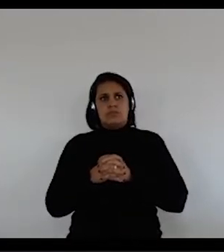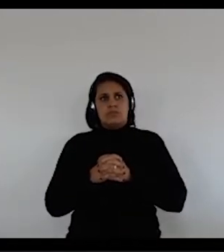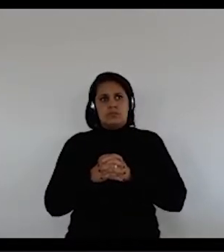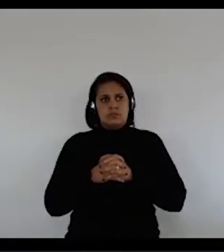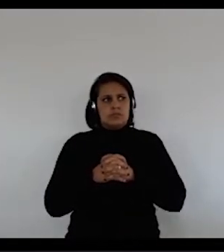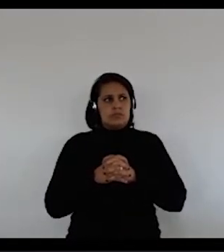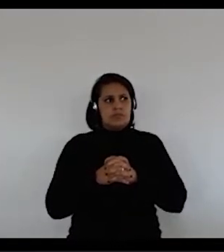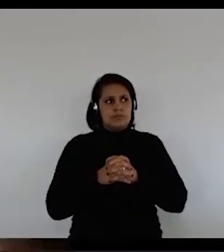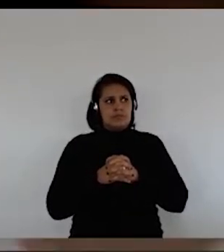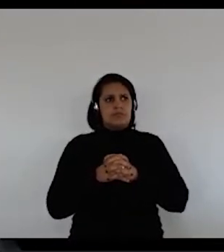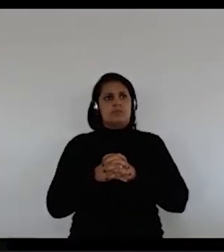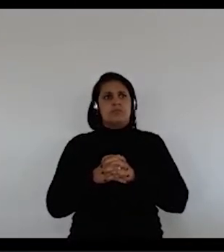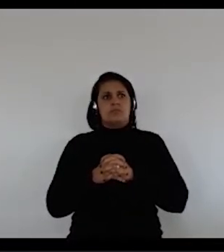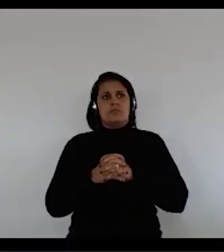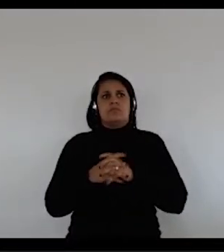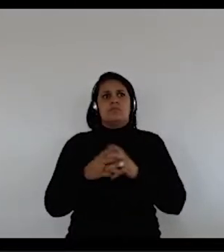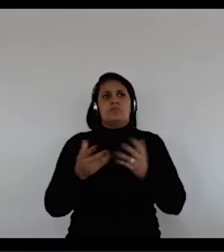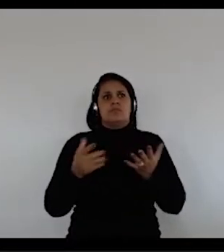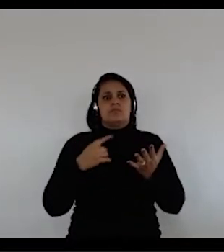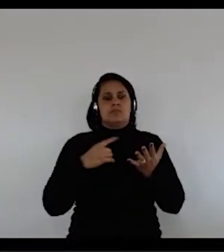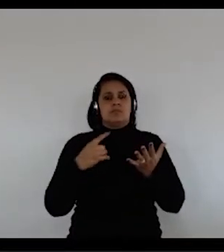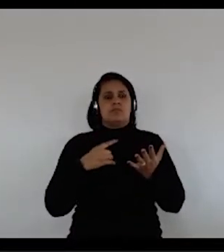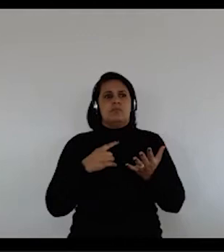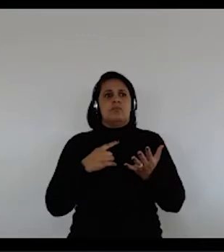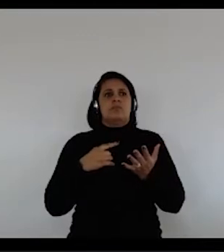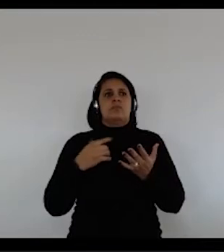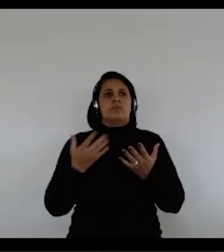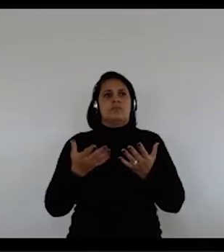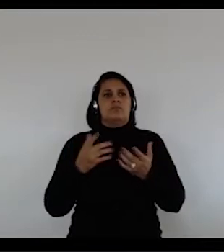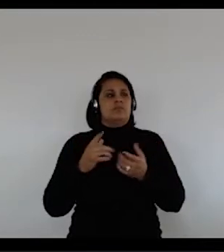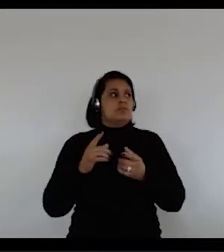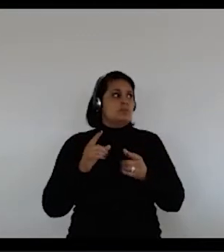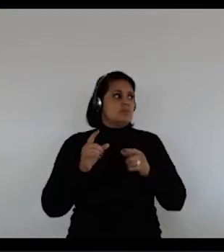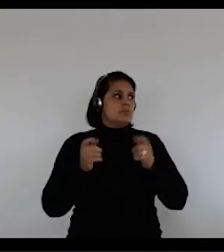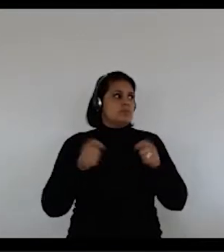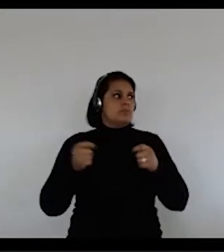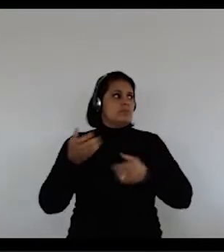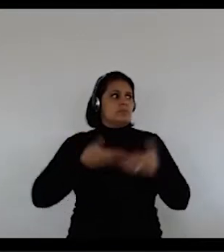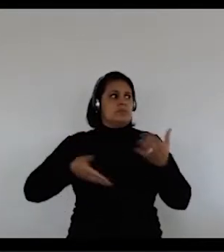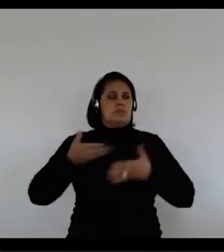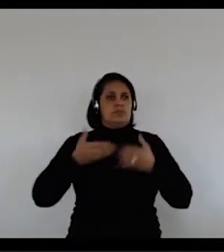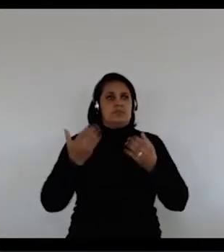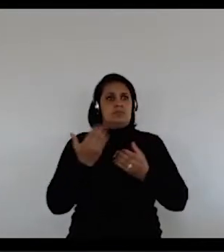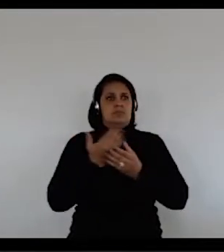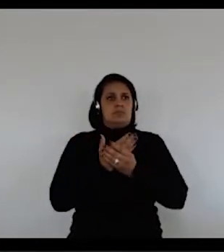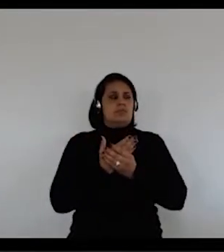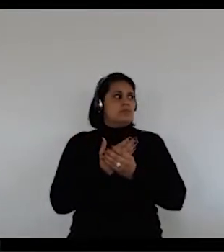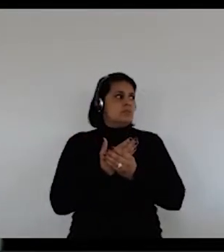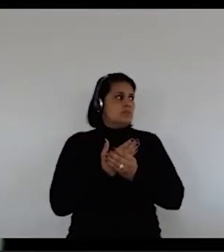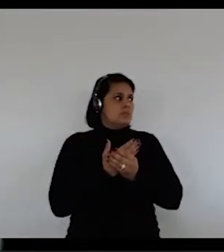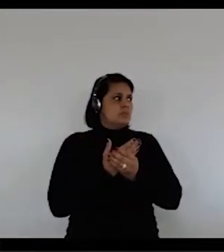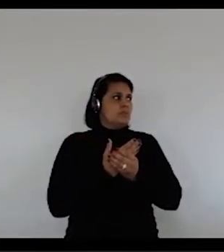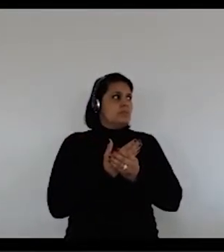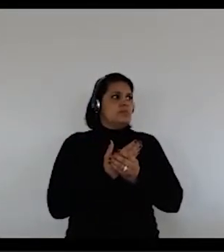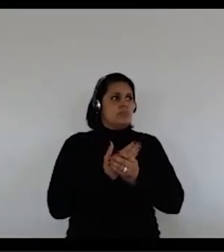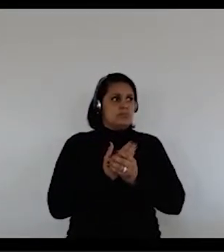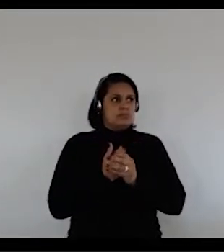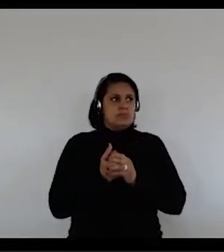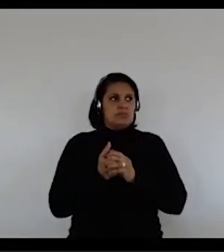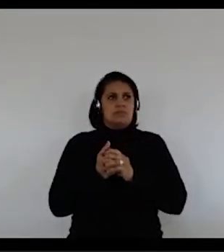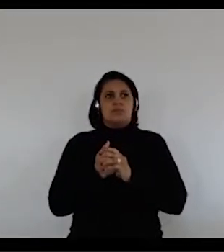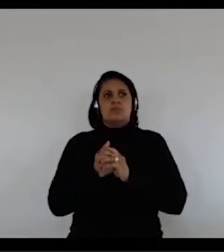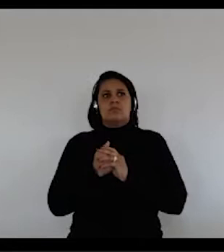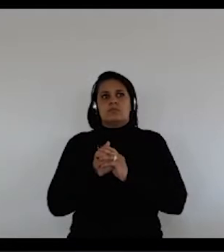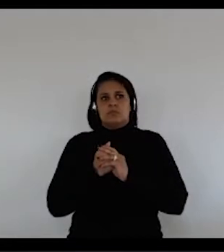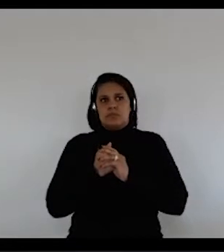estiveram com outro progenitor, pode-se tramitar este procedimento especial e sumário